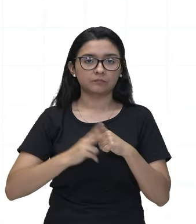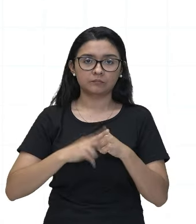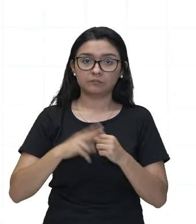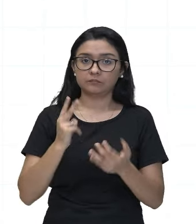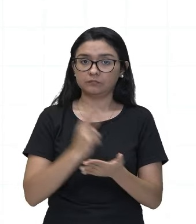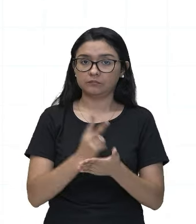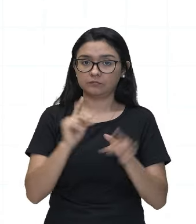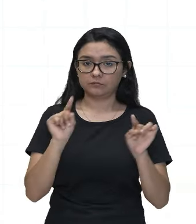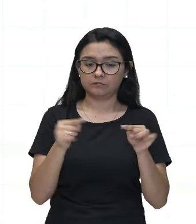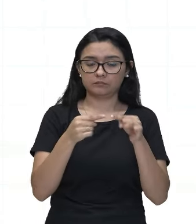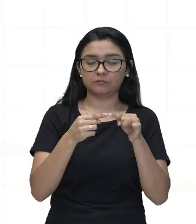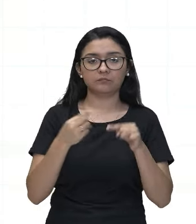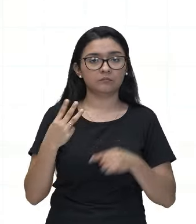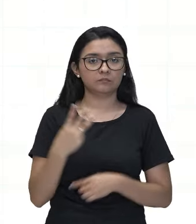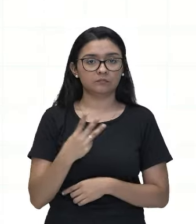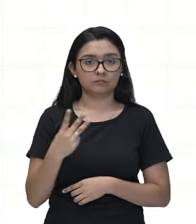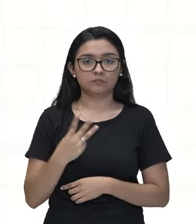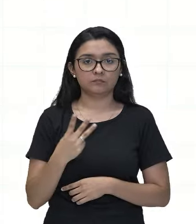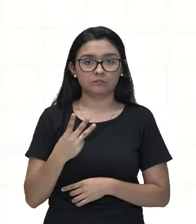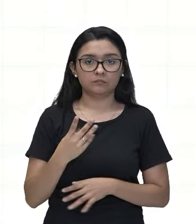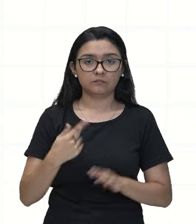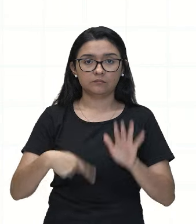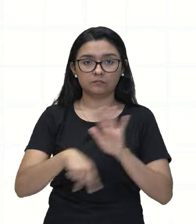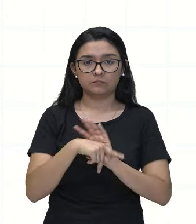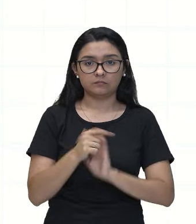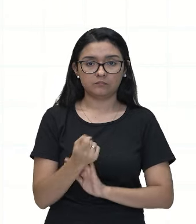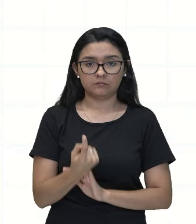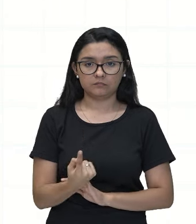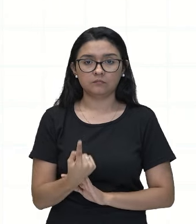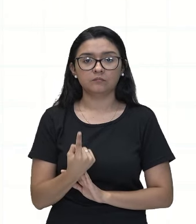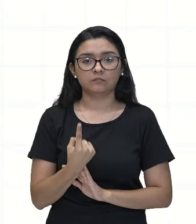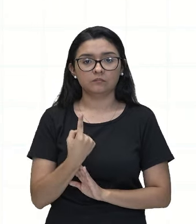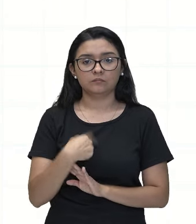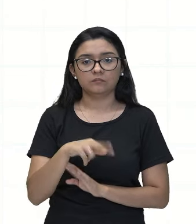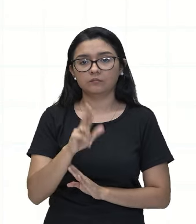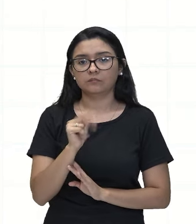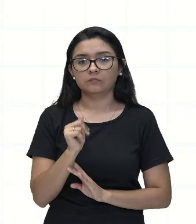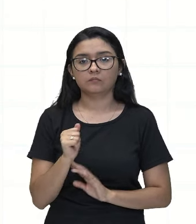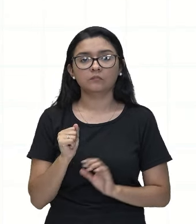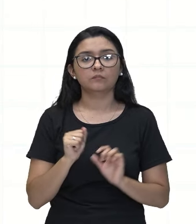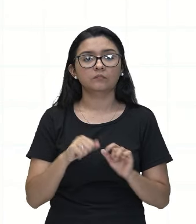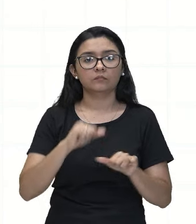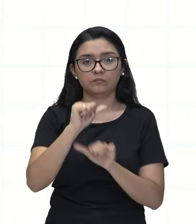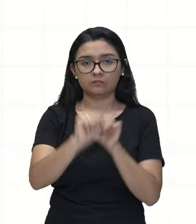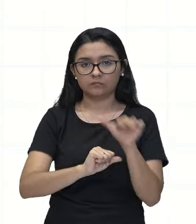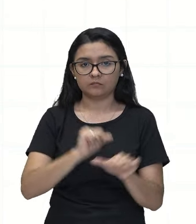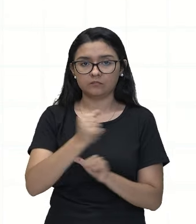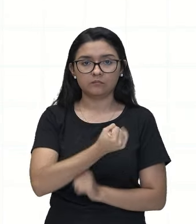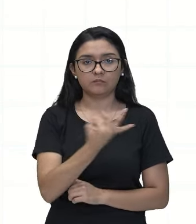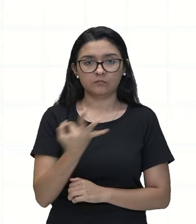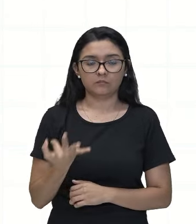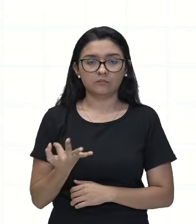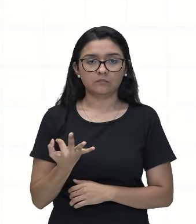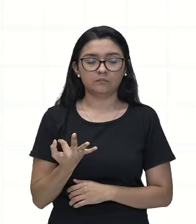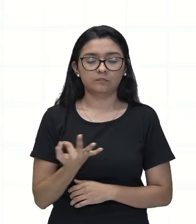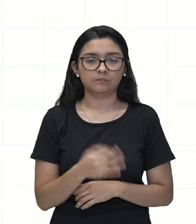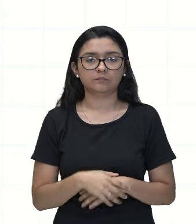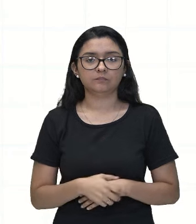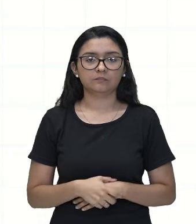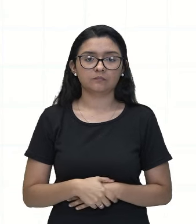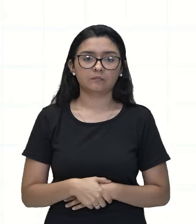de acordo com a terceira pessoa do singular ou seja ele não vai para o plural uma vez que não